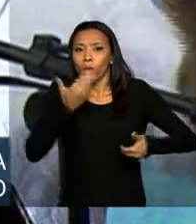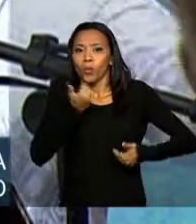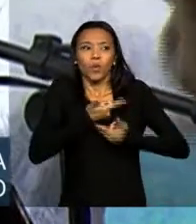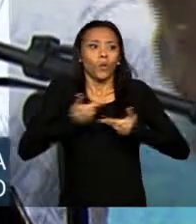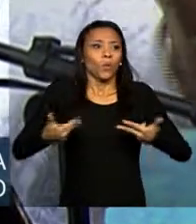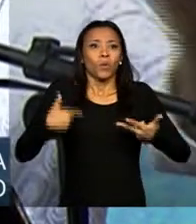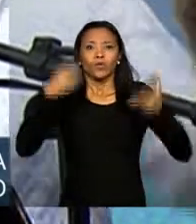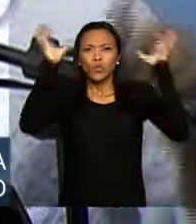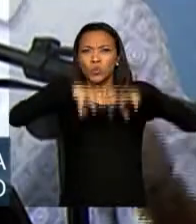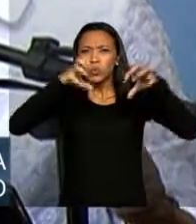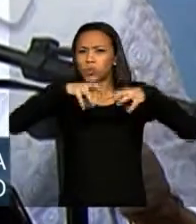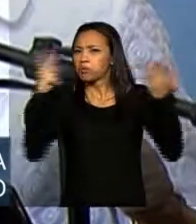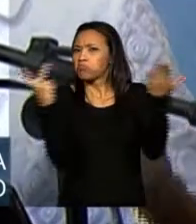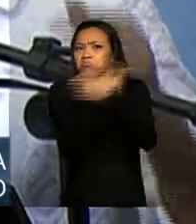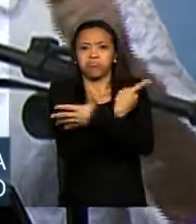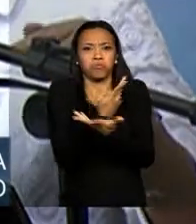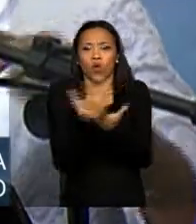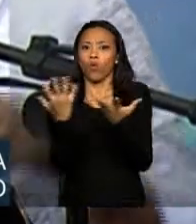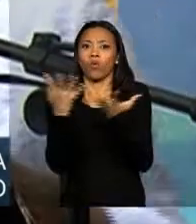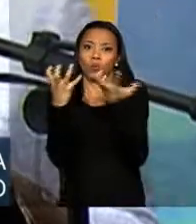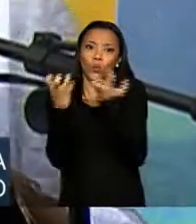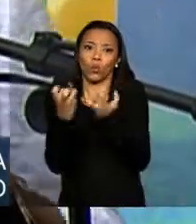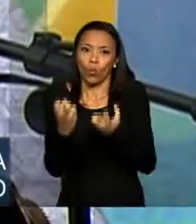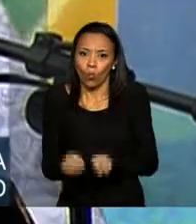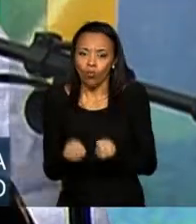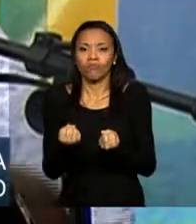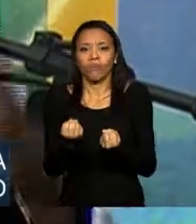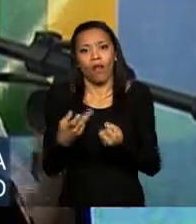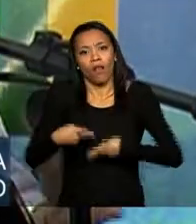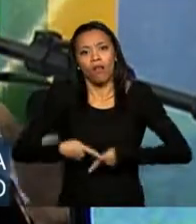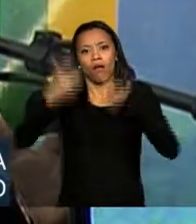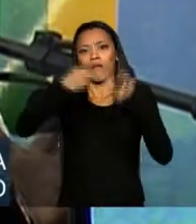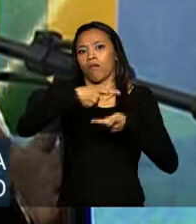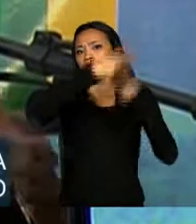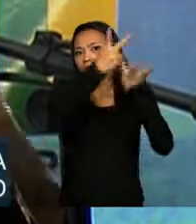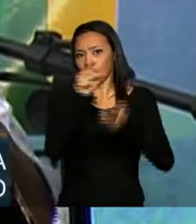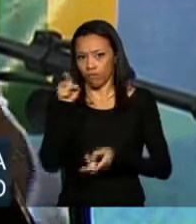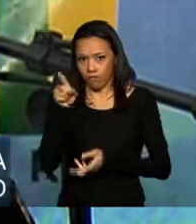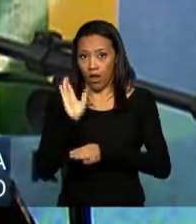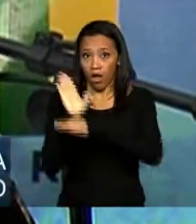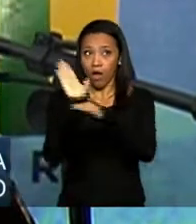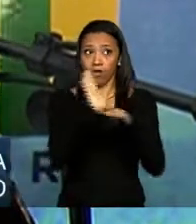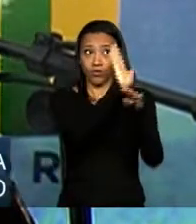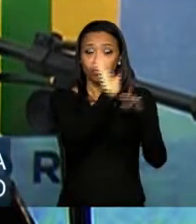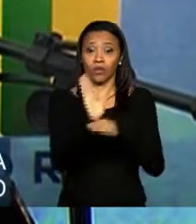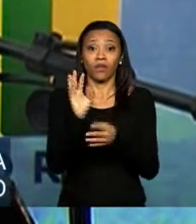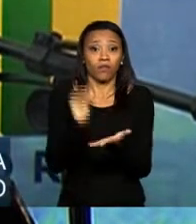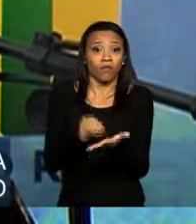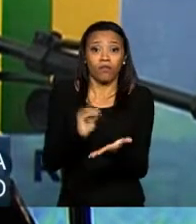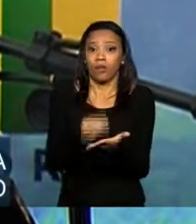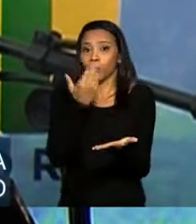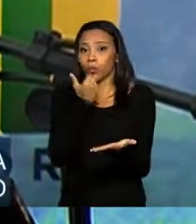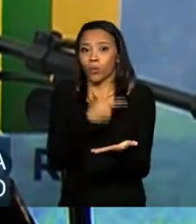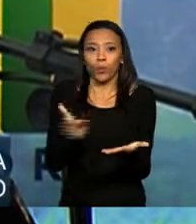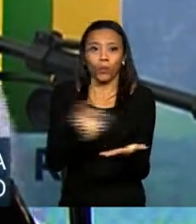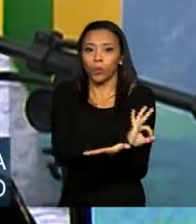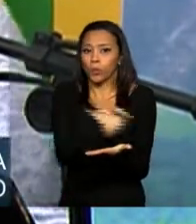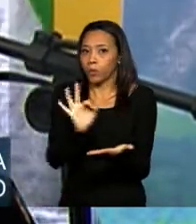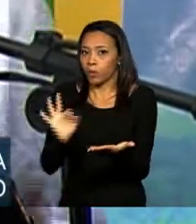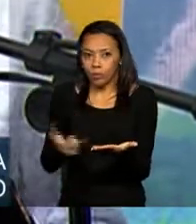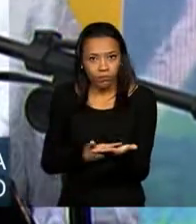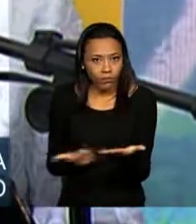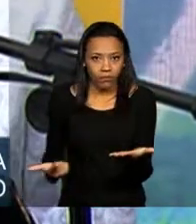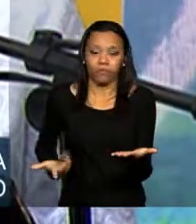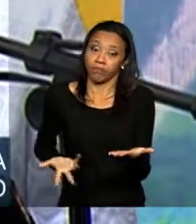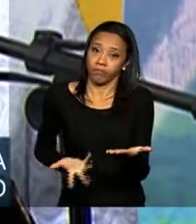estado de vulnerabilidade Ou aquelas que por vários motivos tem carência alimentar então